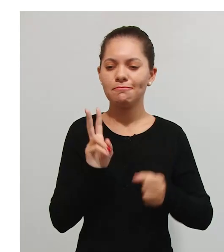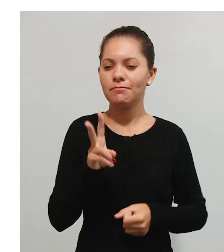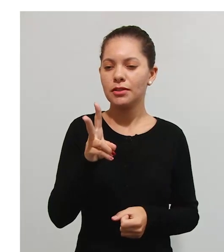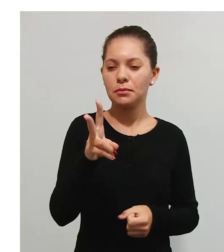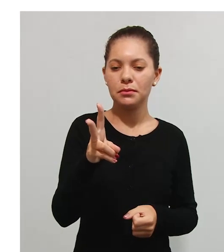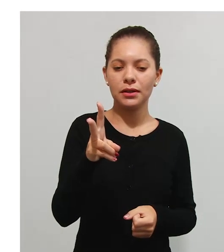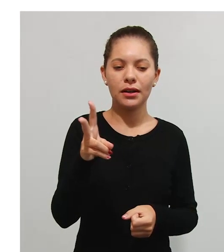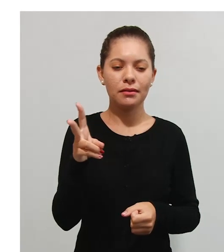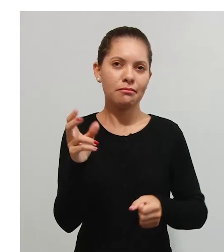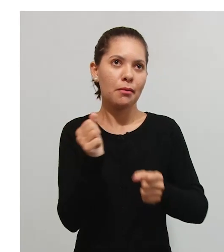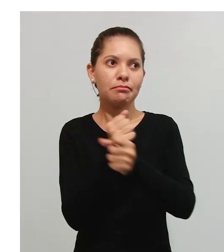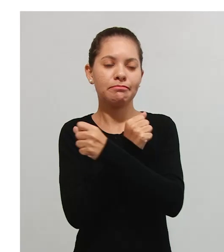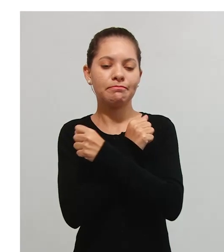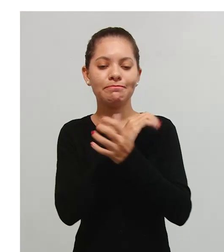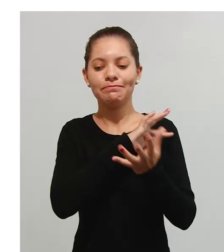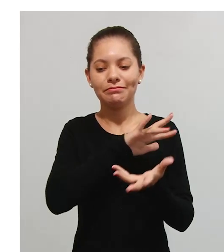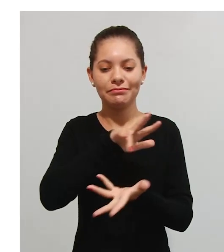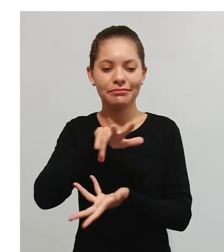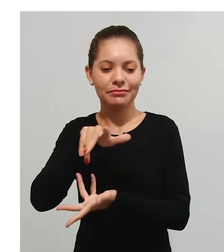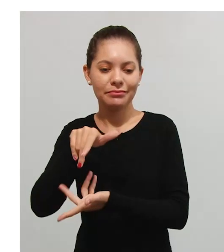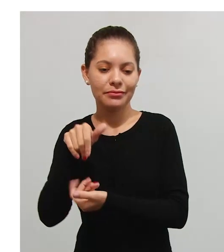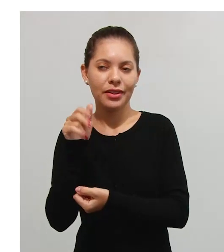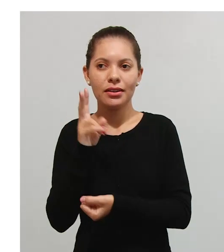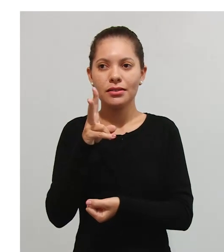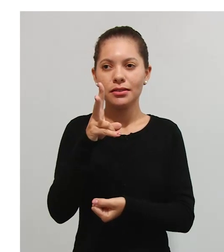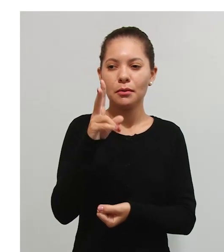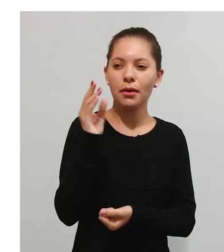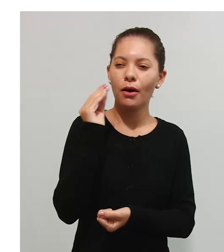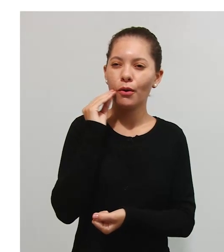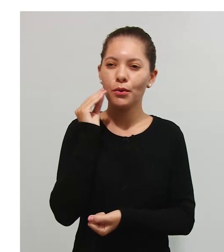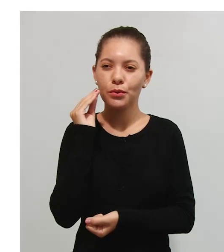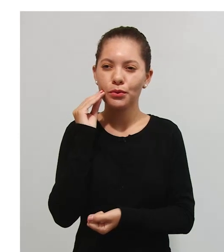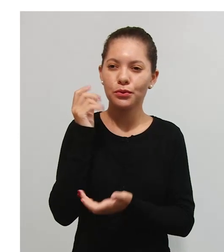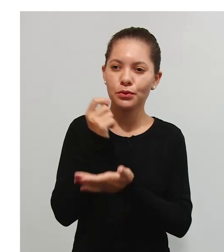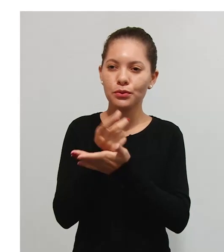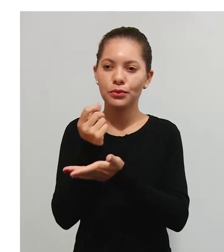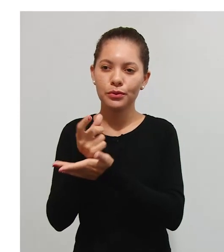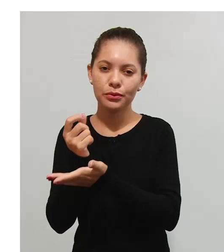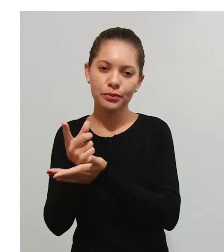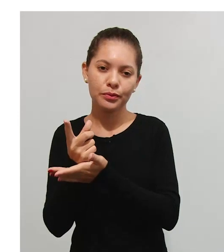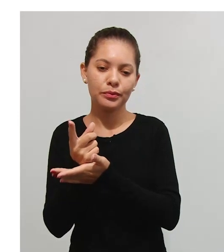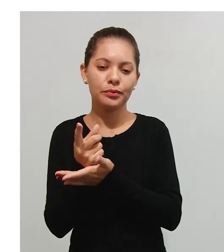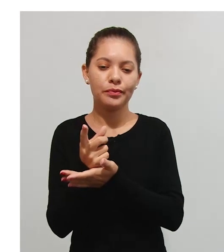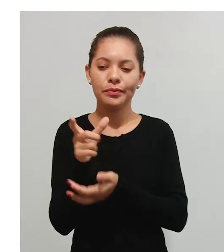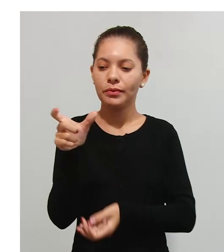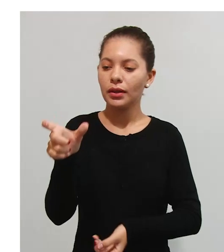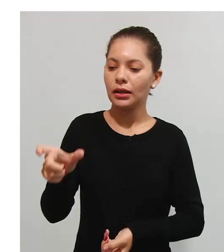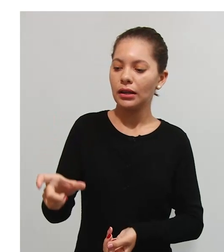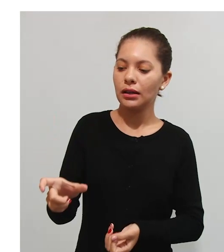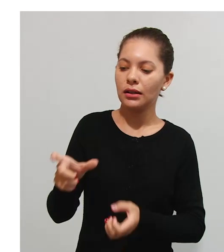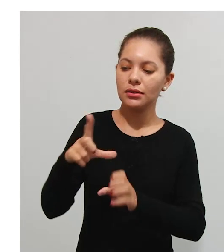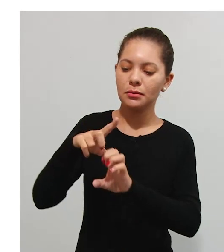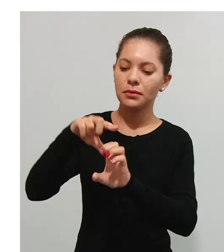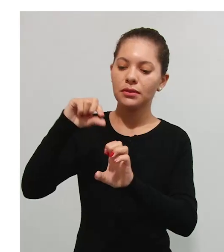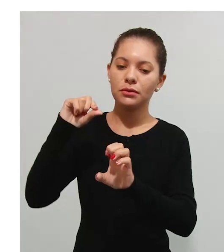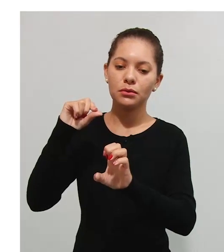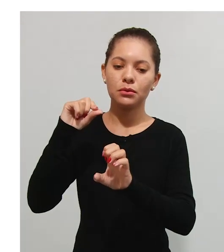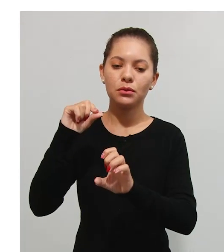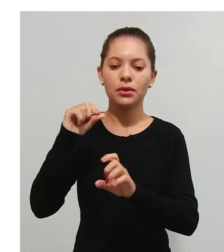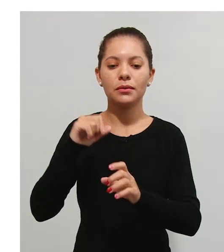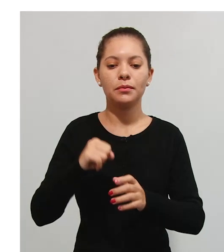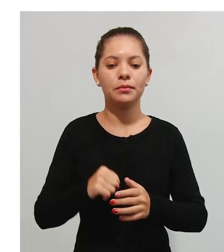Ou seja, as empresas tradicionais sempre querem abraçar o mundo, sempre quer ver uma oportunidade de venda para que isso gere um lucro. Já